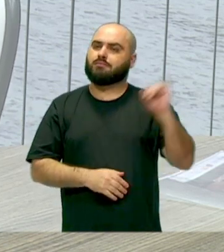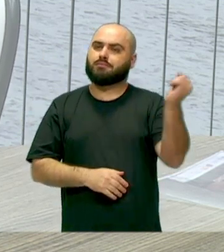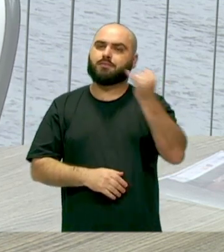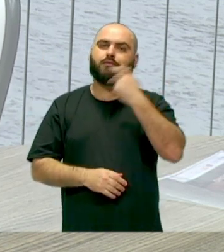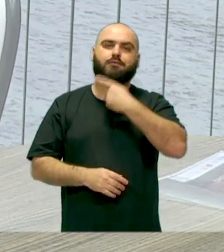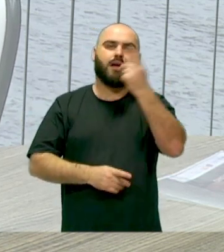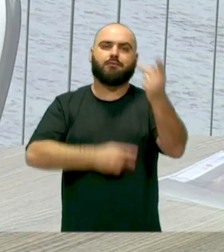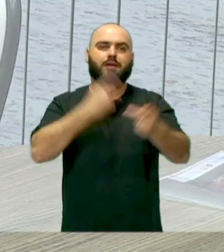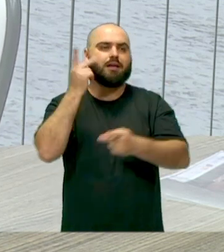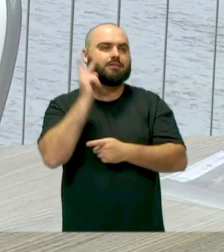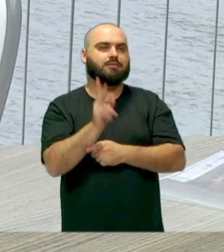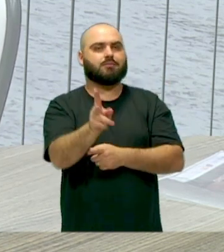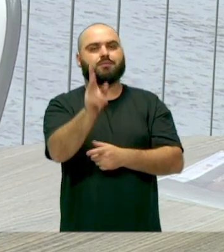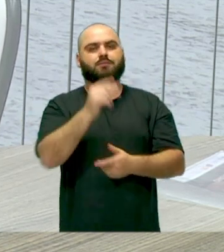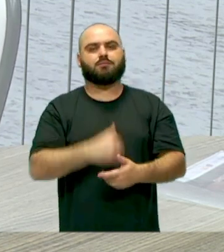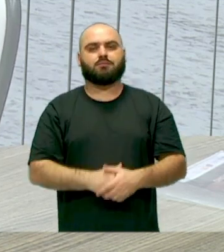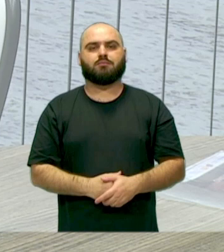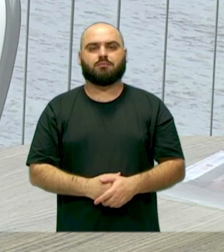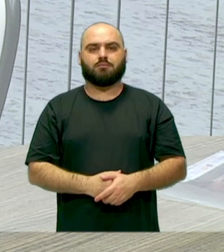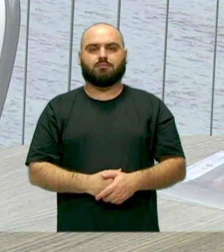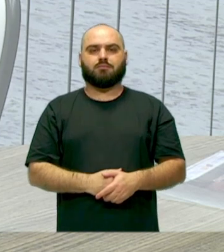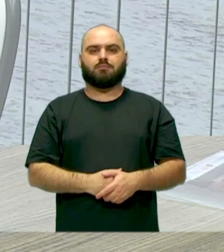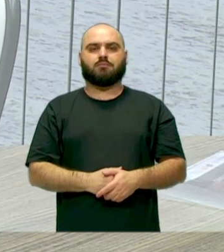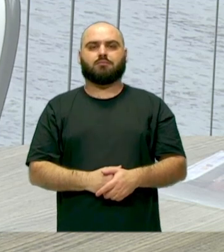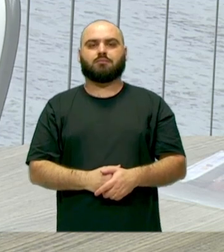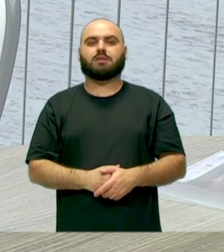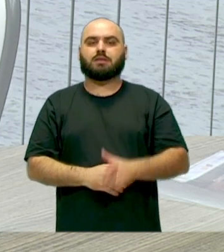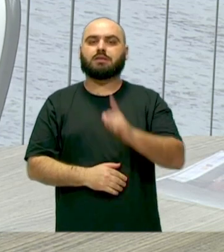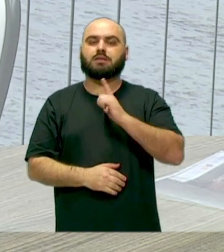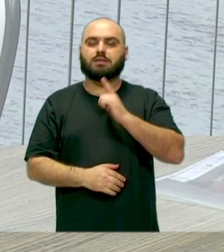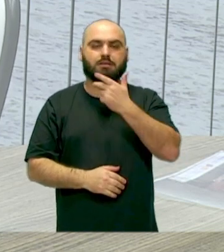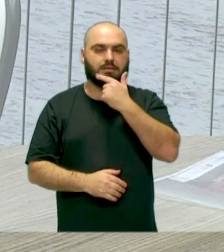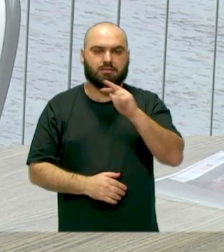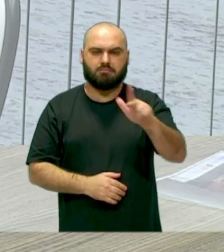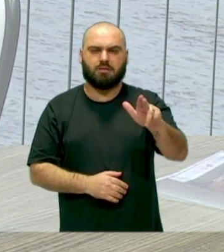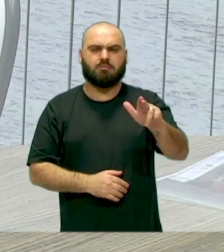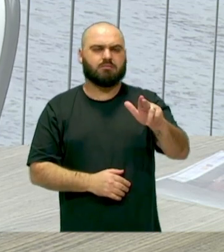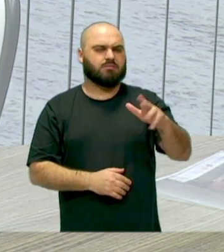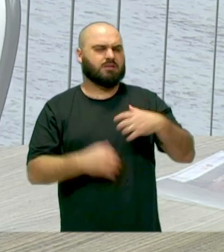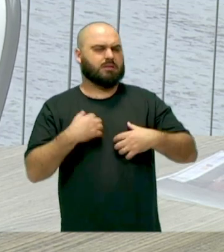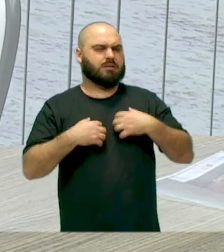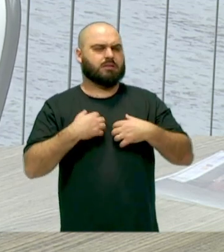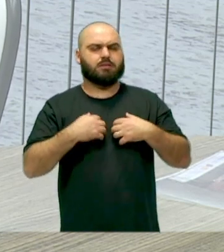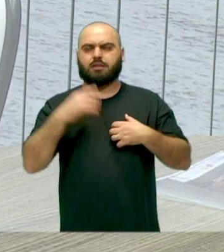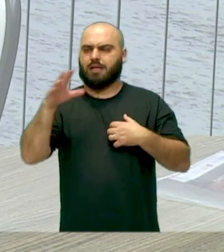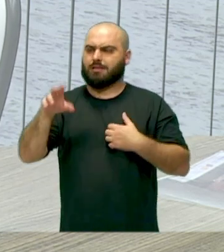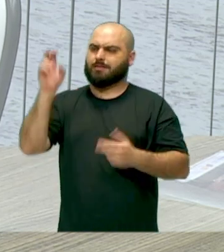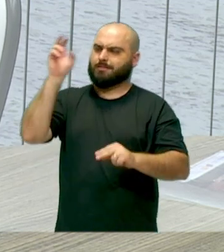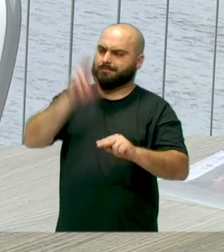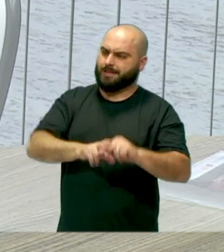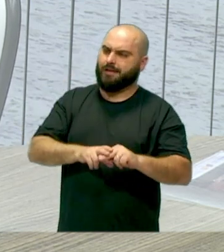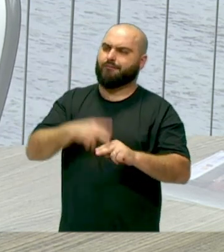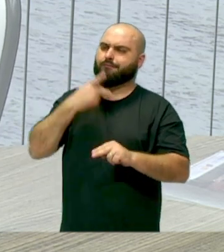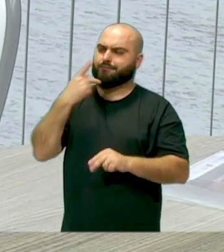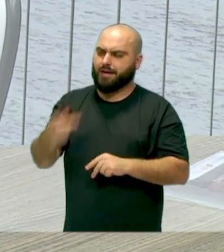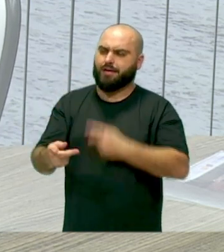sempre. Então, na época, nós tínhamos um irmão meio rebelde, ela sentava com ele,